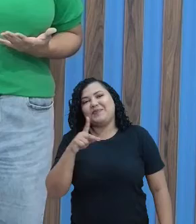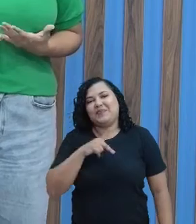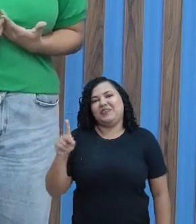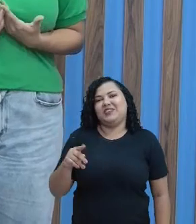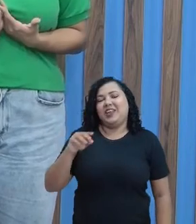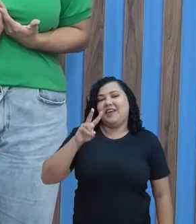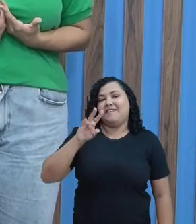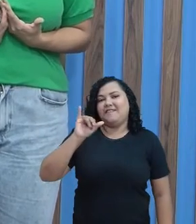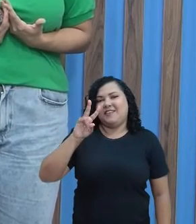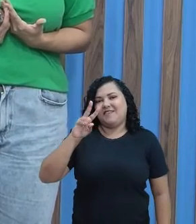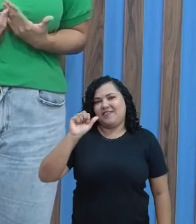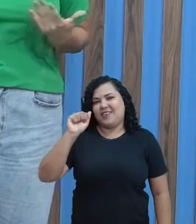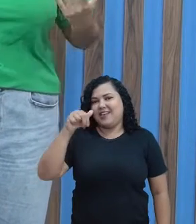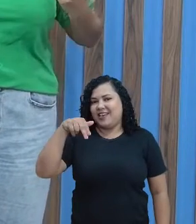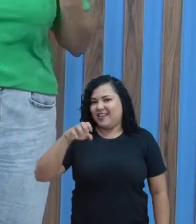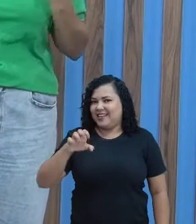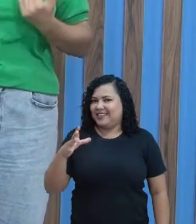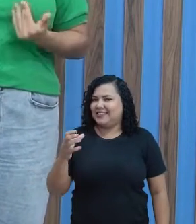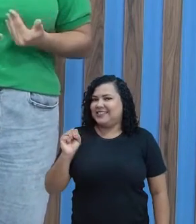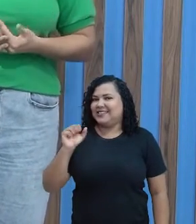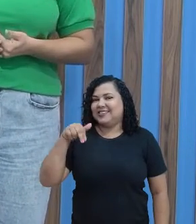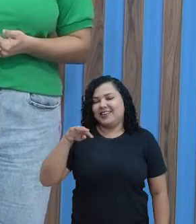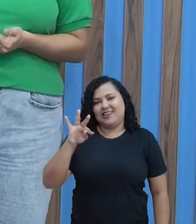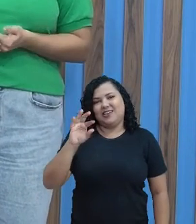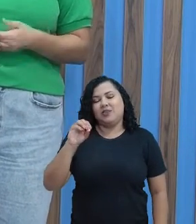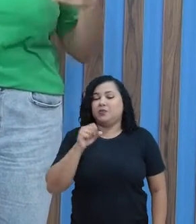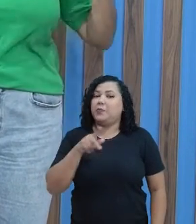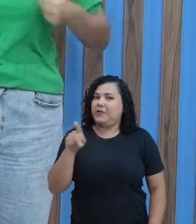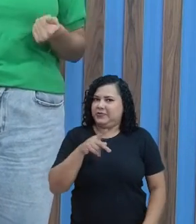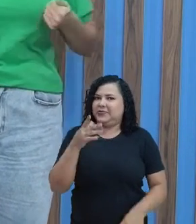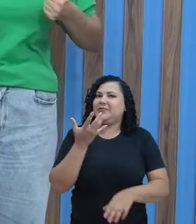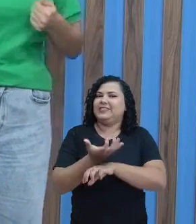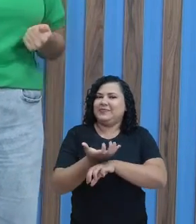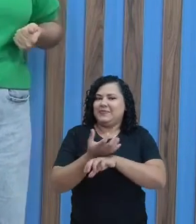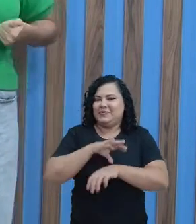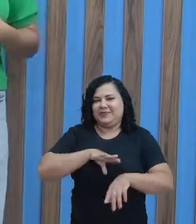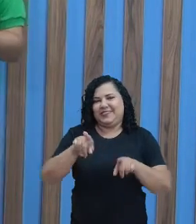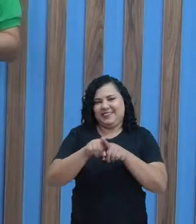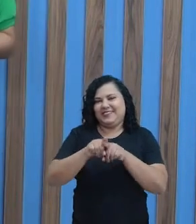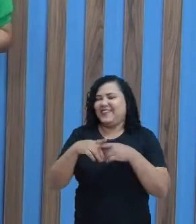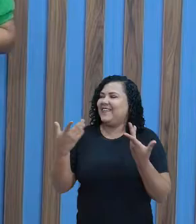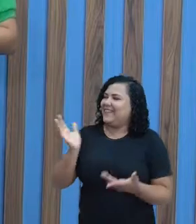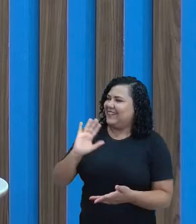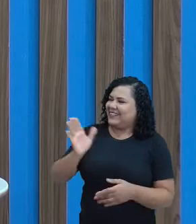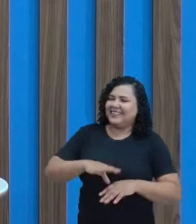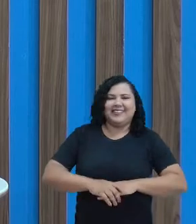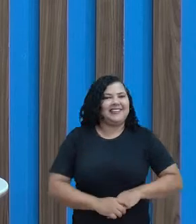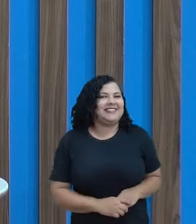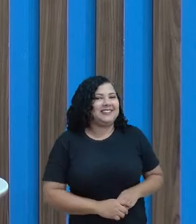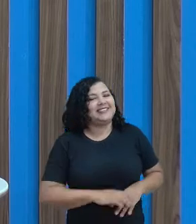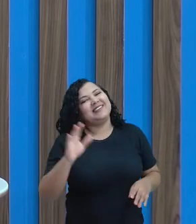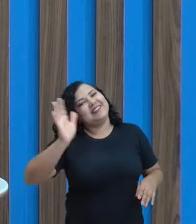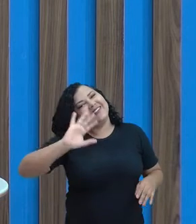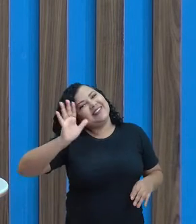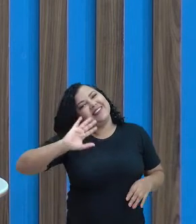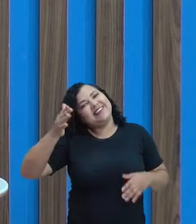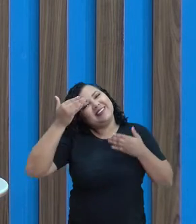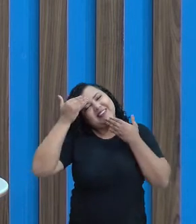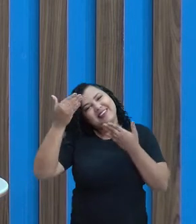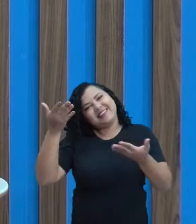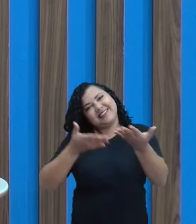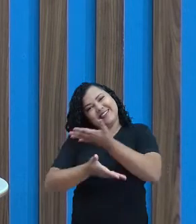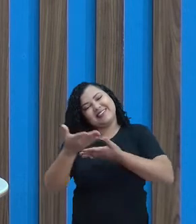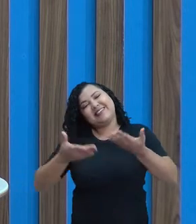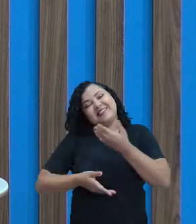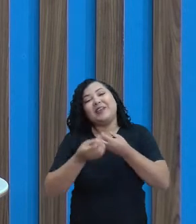professora Viviane Santos, minha companheira de língua portuguesa. Olá, Vivi! Obrigada por estar aqui.